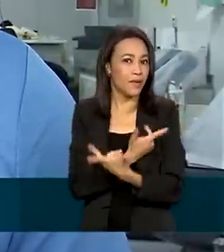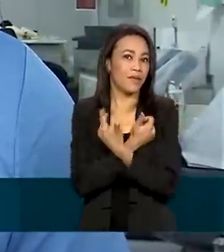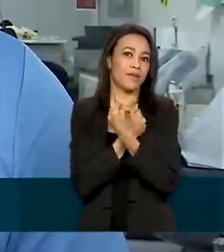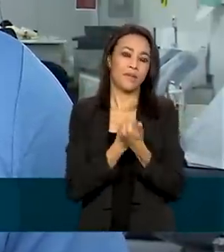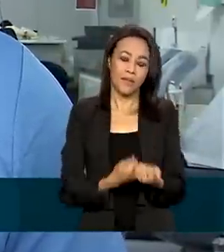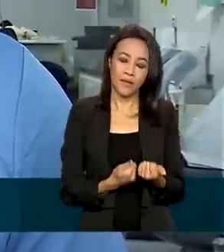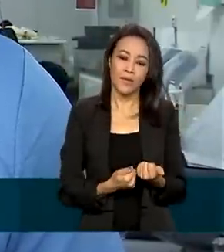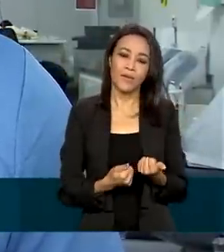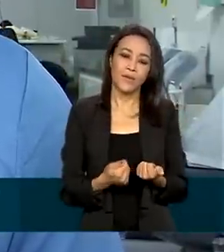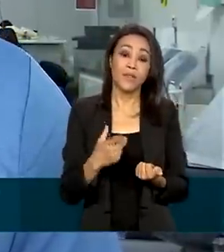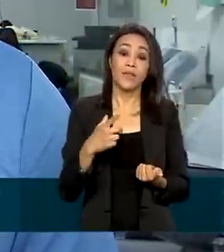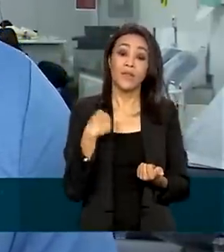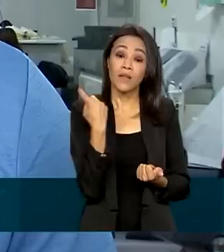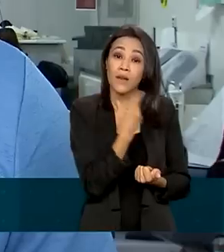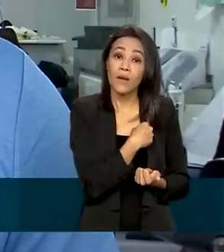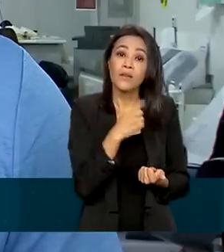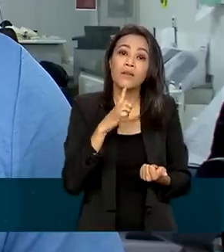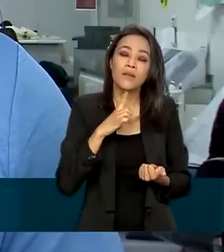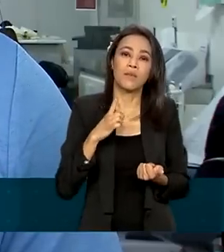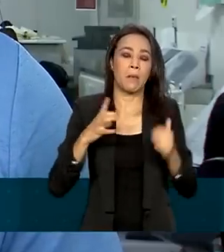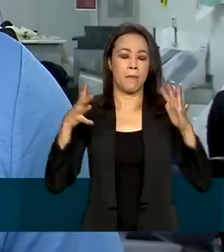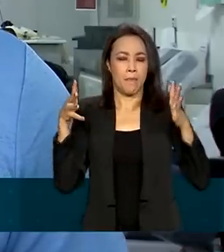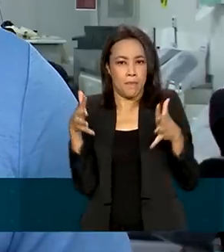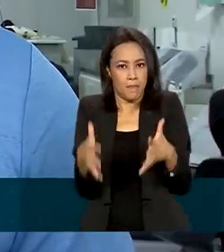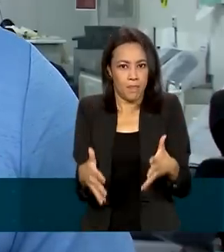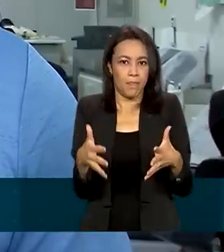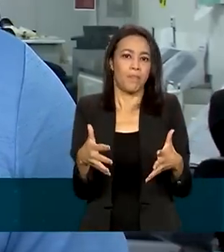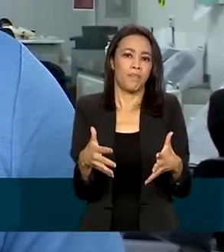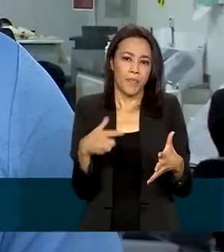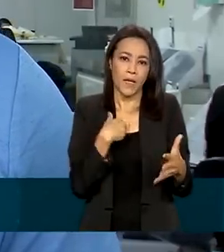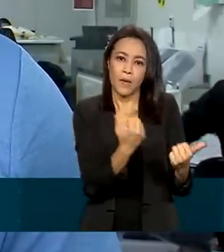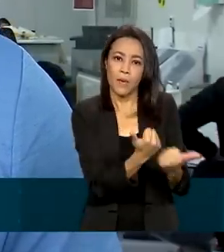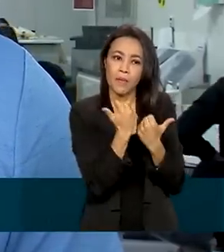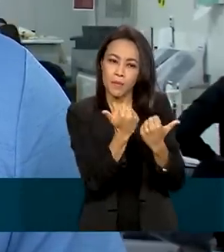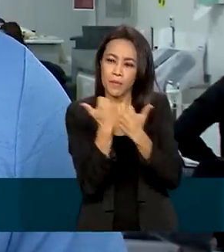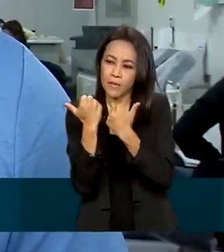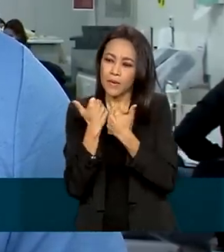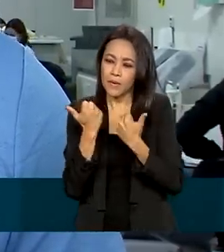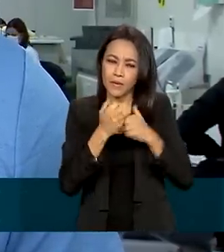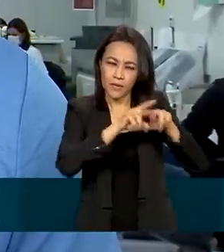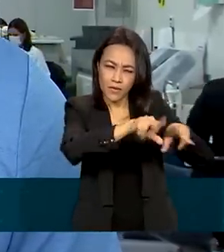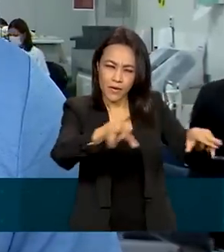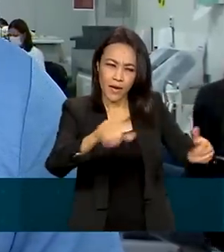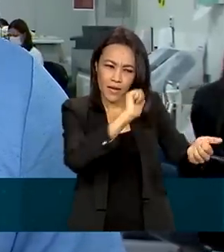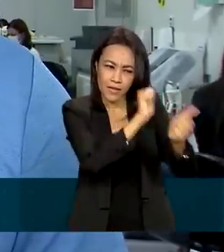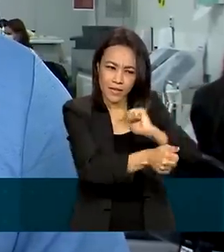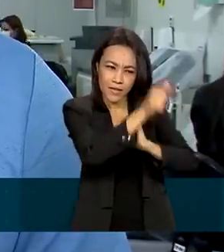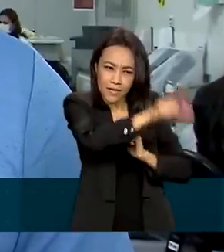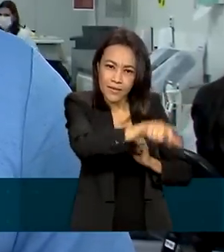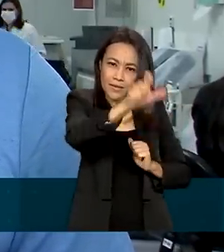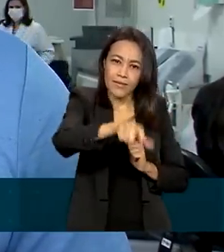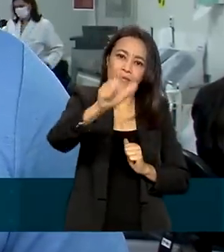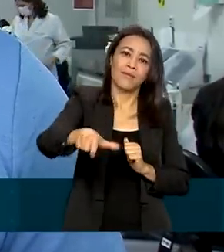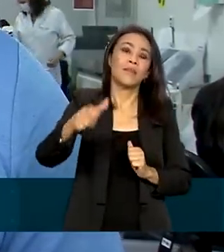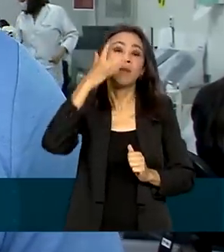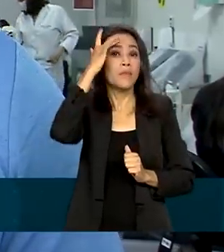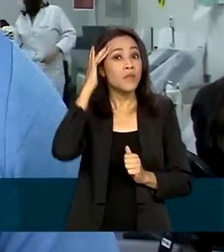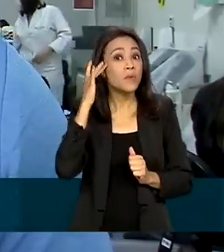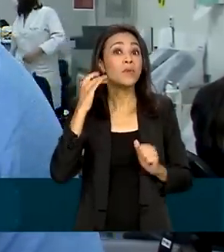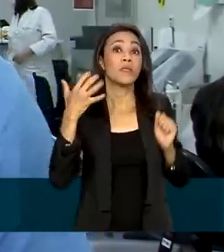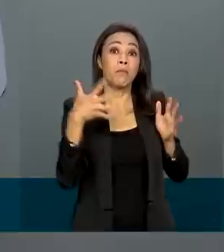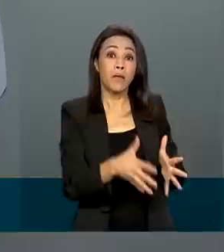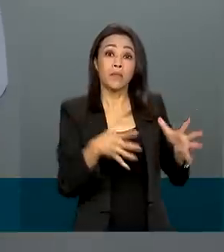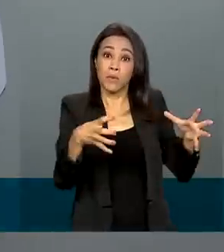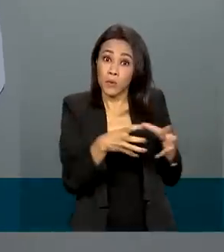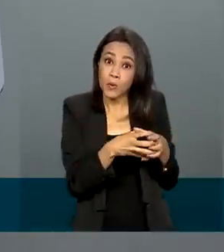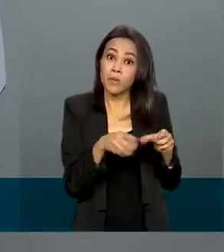onde contamos muito, né, com a participação e a colaboração de vários atletas e pessoas participantes do nosso